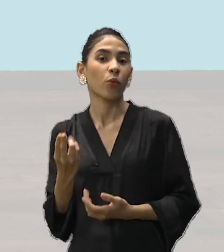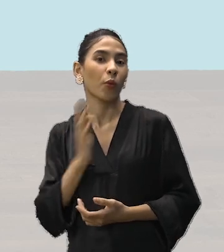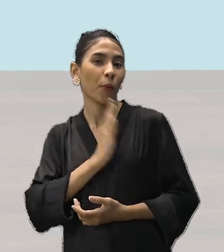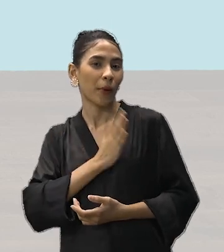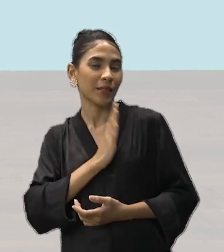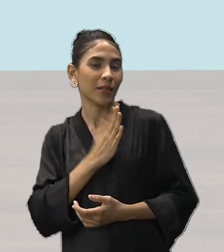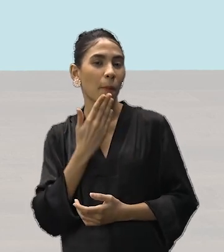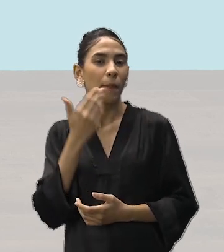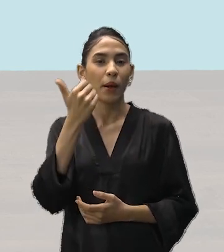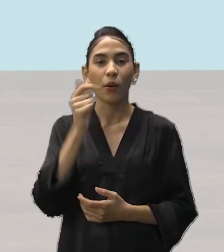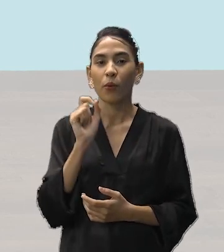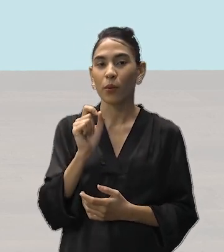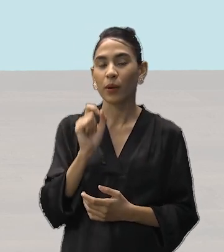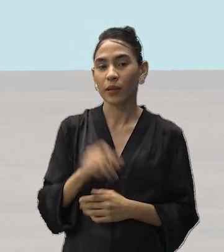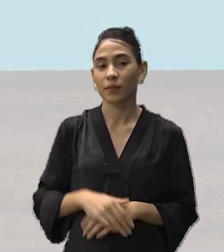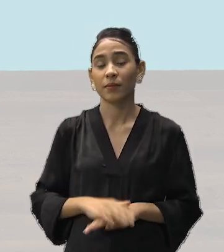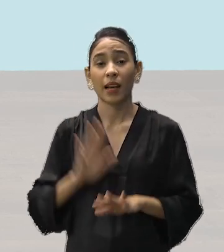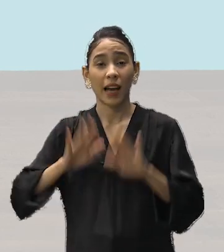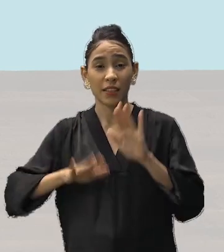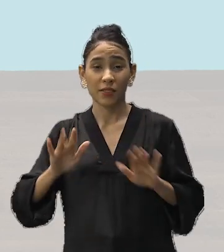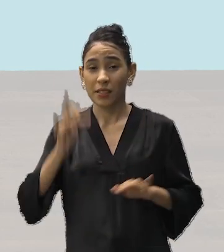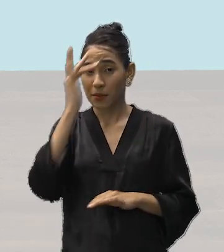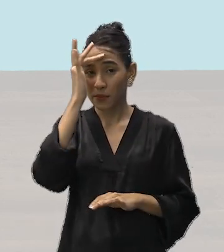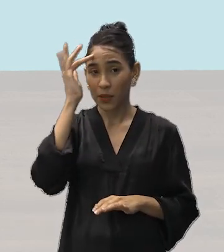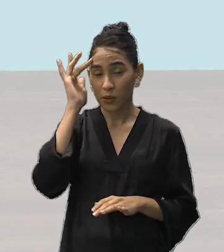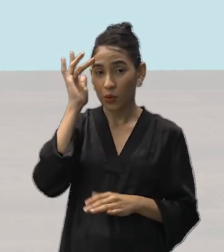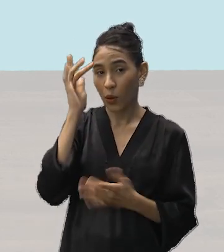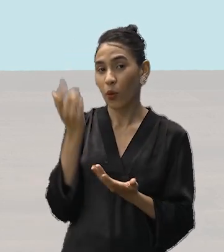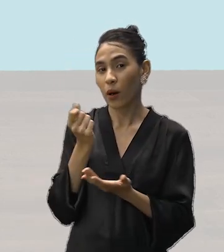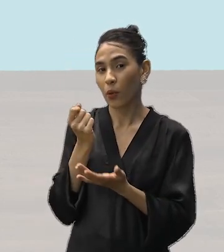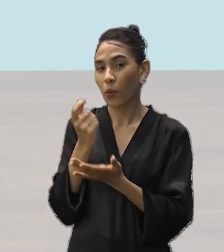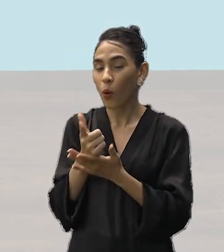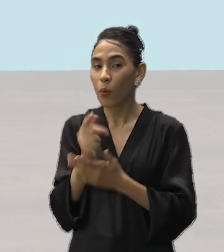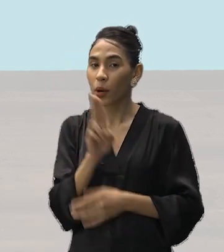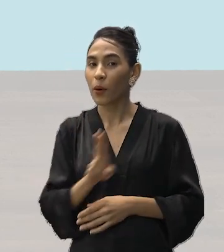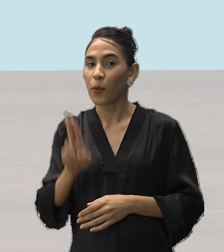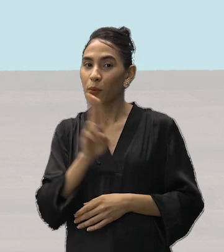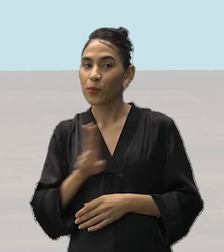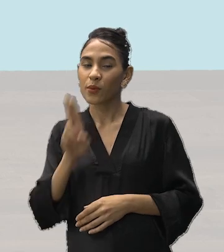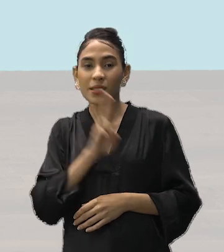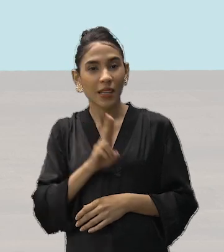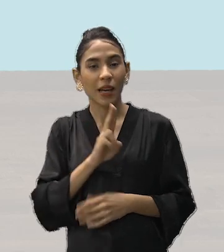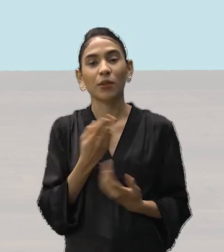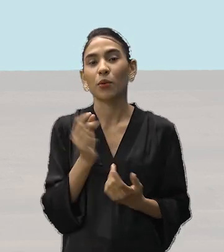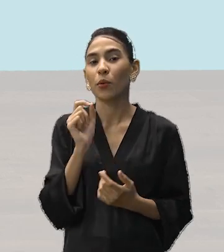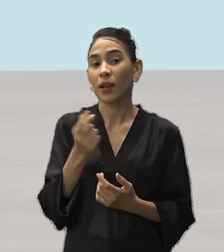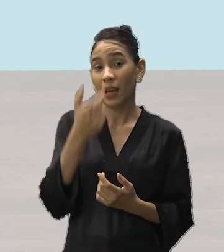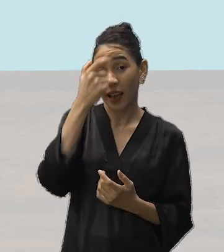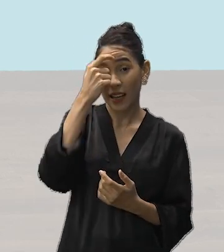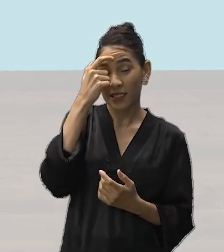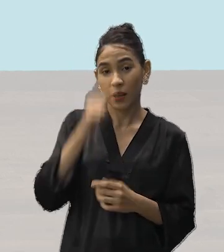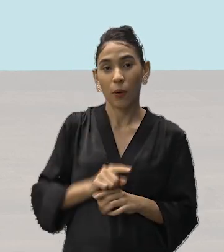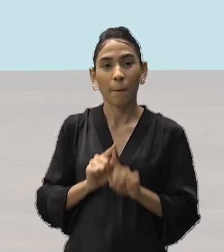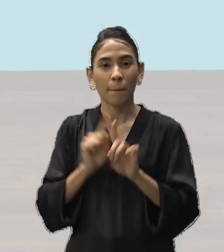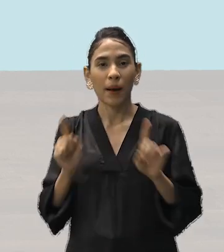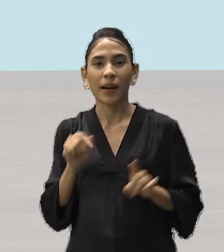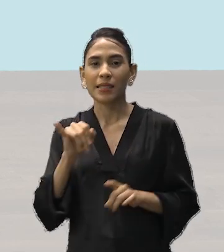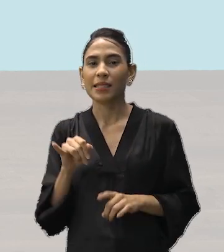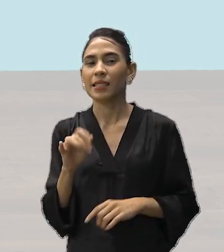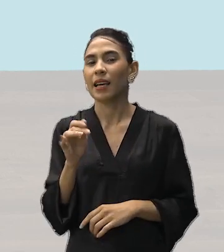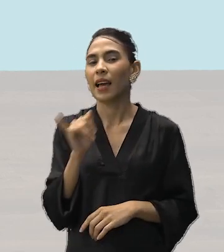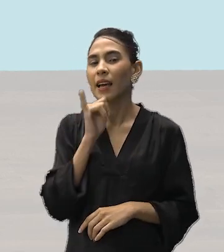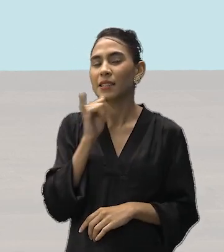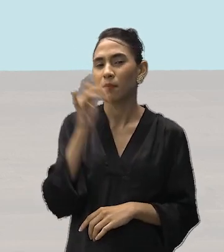aí depende, né? Então muita gente gasta, por exemplo, usando a razão. Geralmente, quando as pessoas têm alguma decepção,